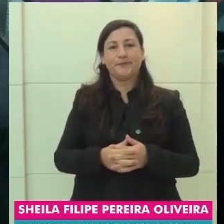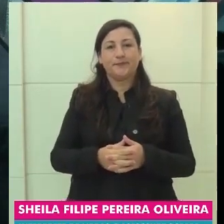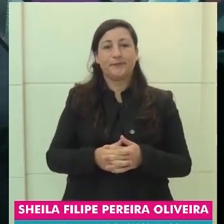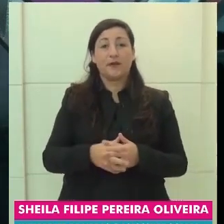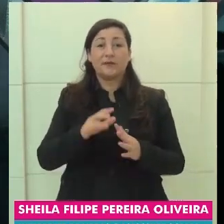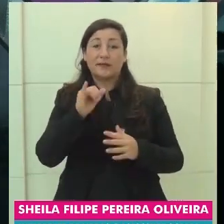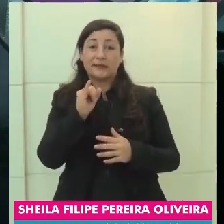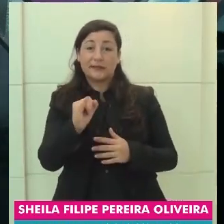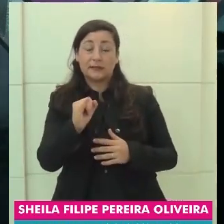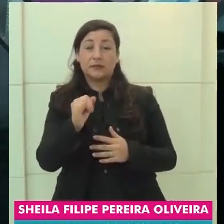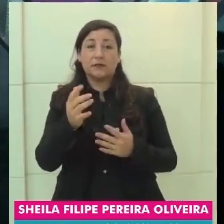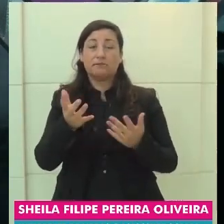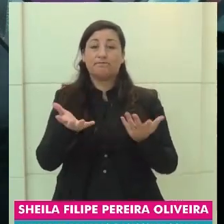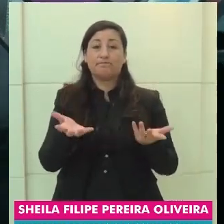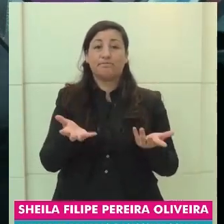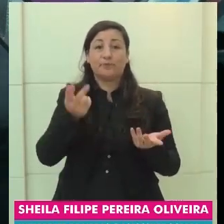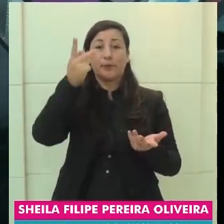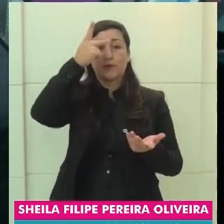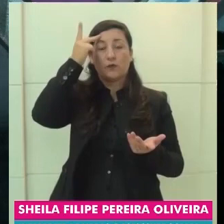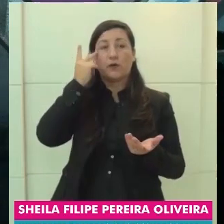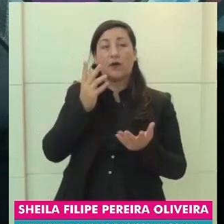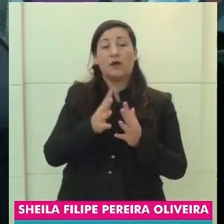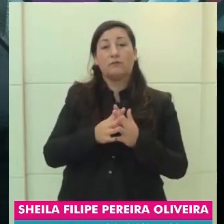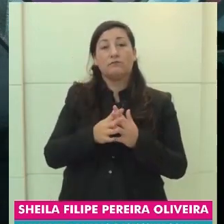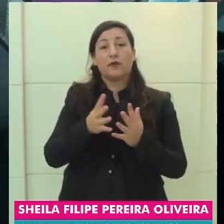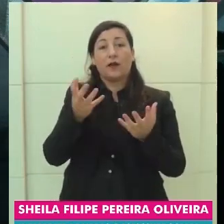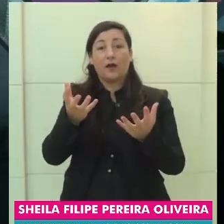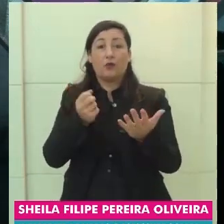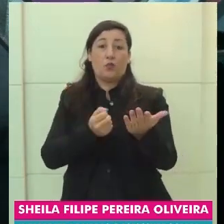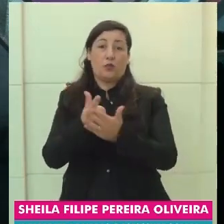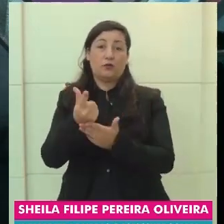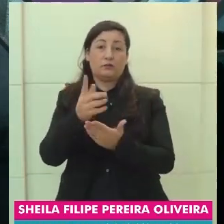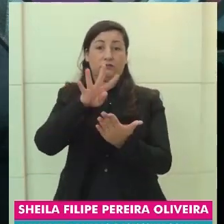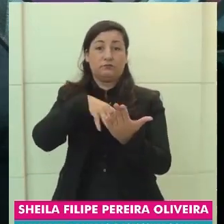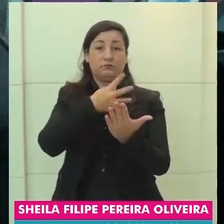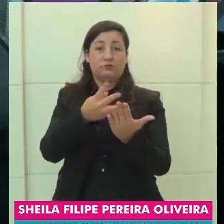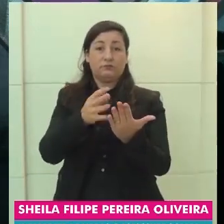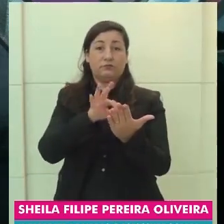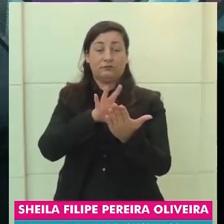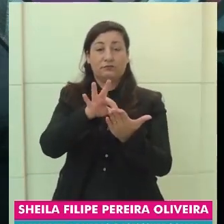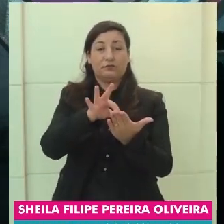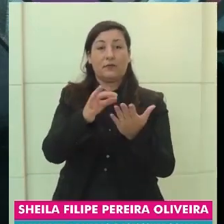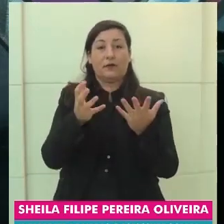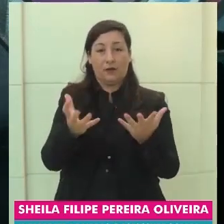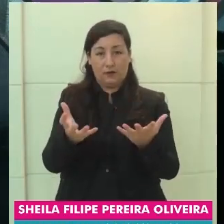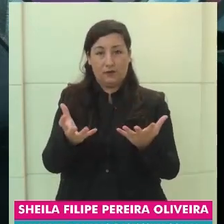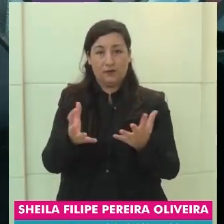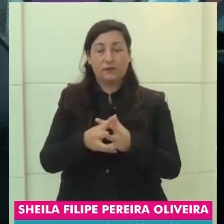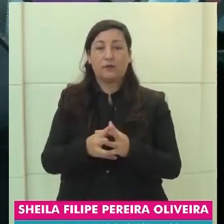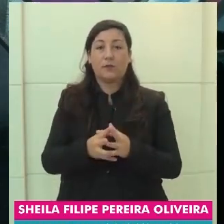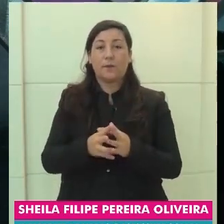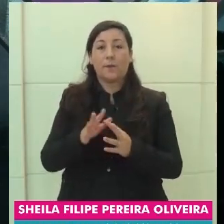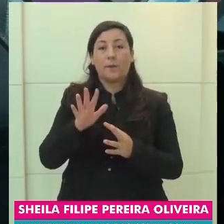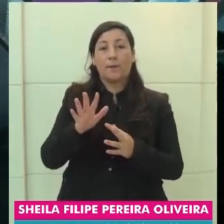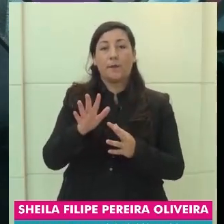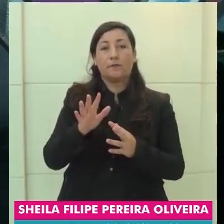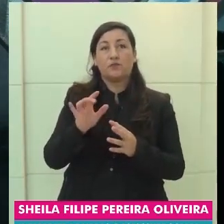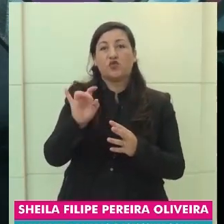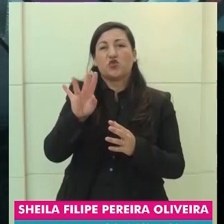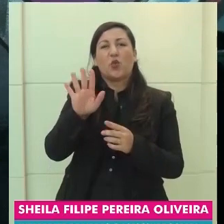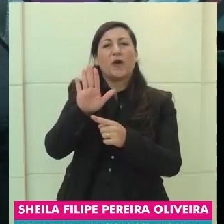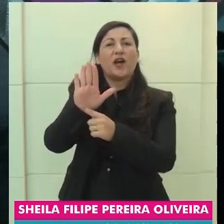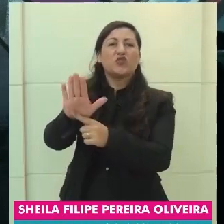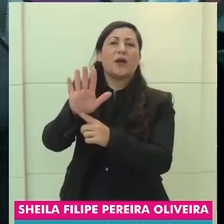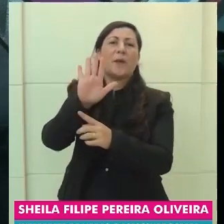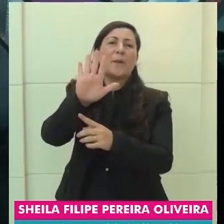Se caso a pessoa adquirir a cartela... Tem pessoas que adquirem a cartela para colaborar,